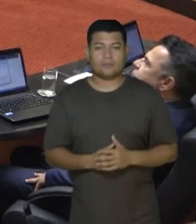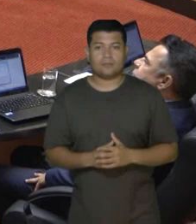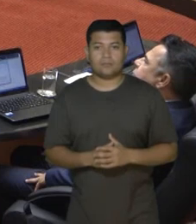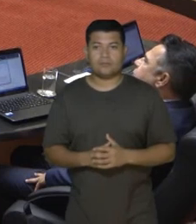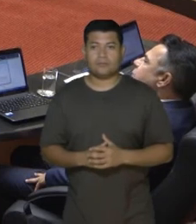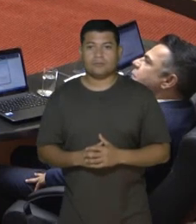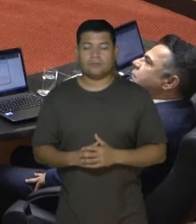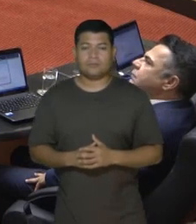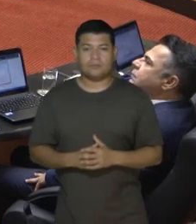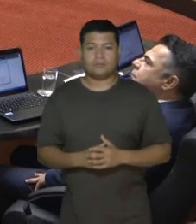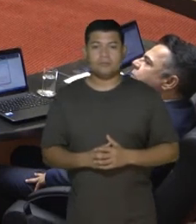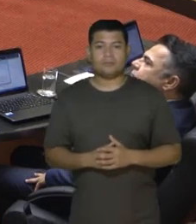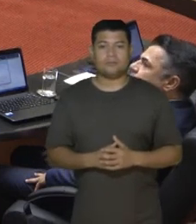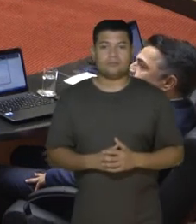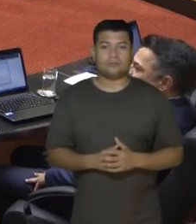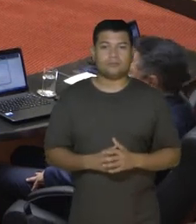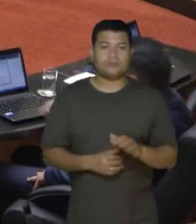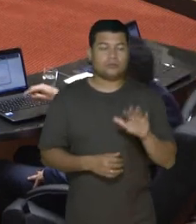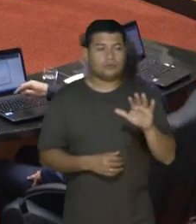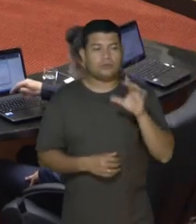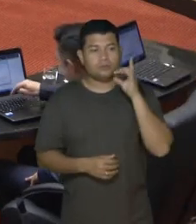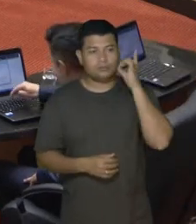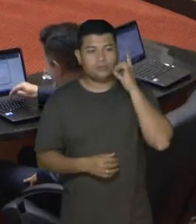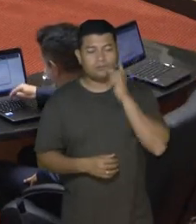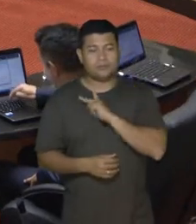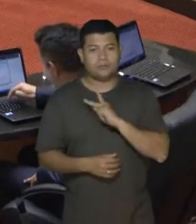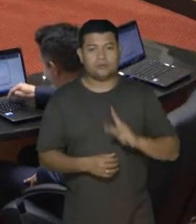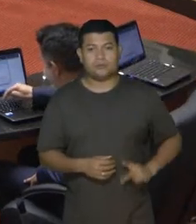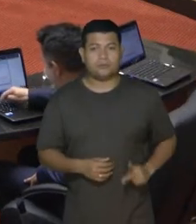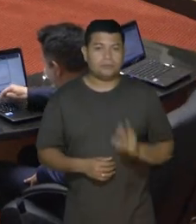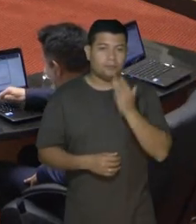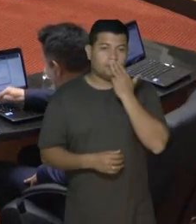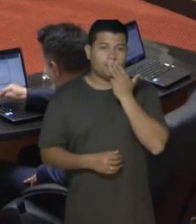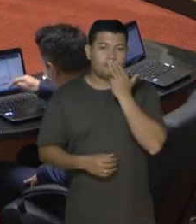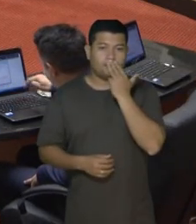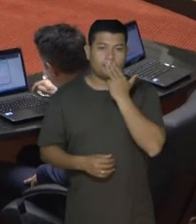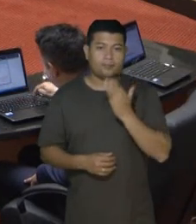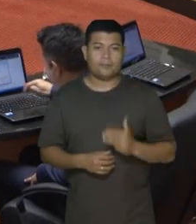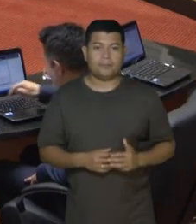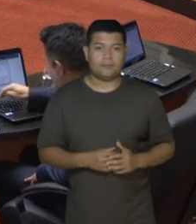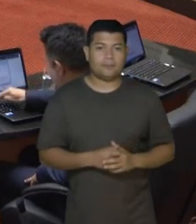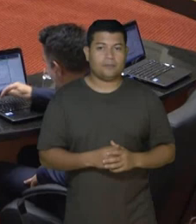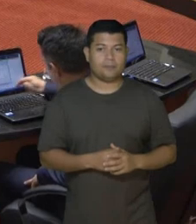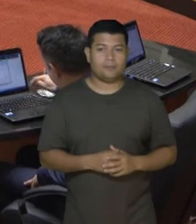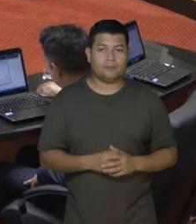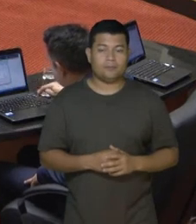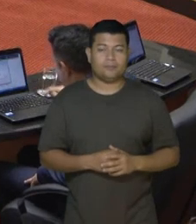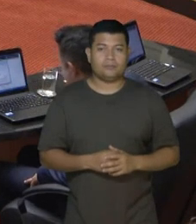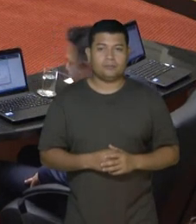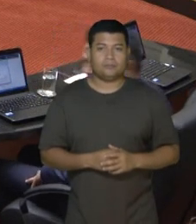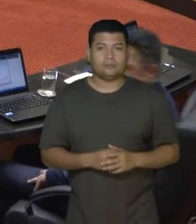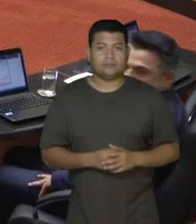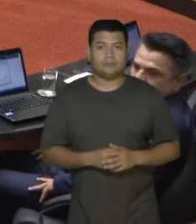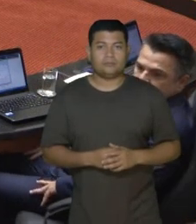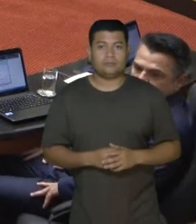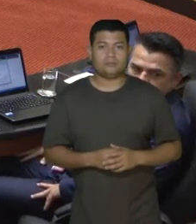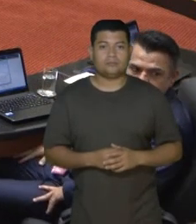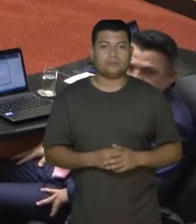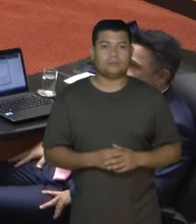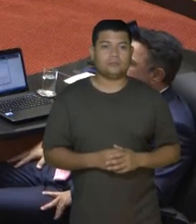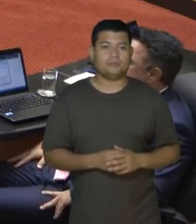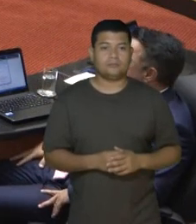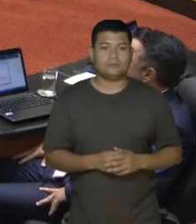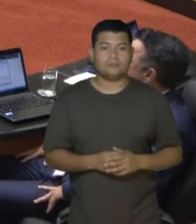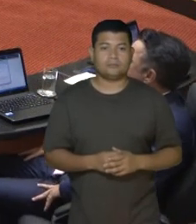Deputado Sopels, só encaminhar o voto, quem vota sim mantém e quem vota não rejeita. Pois não, deputado